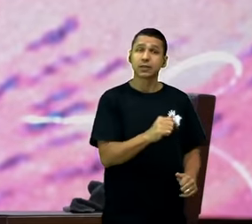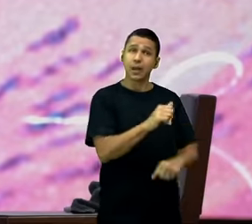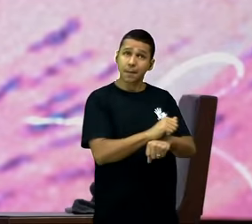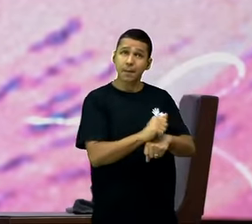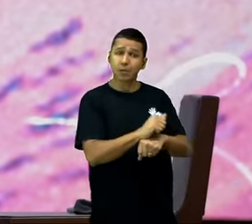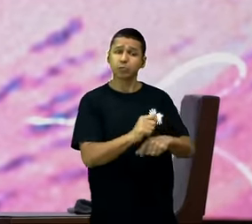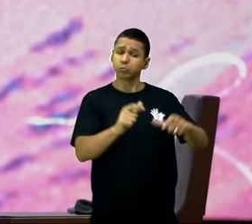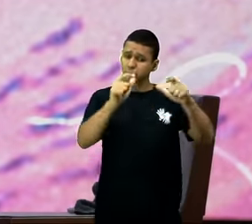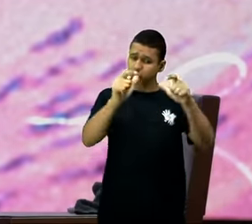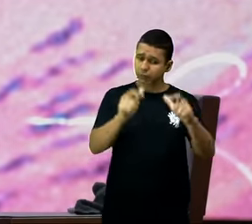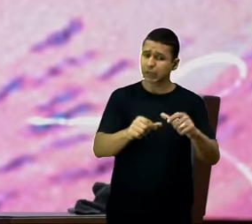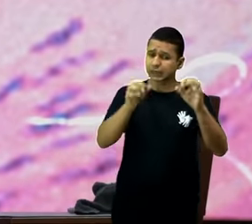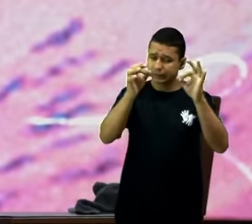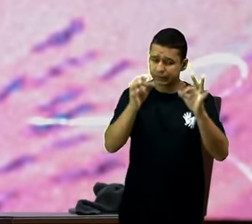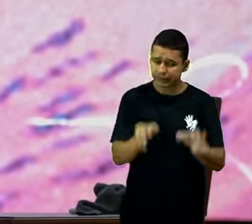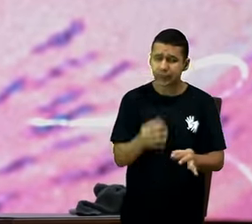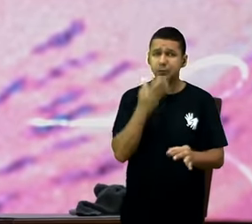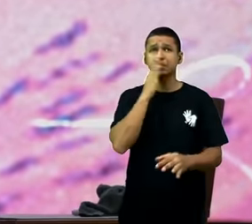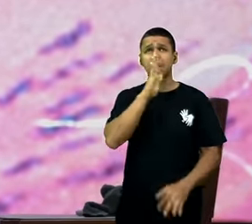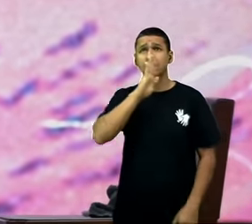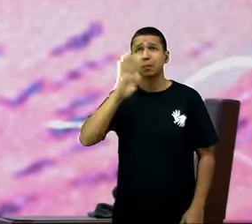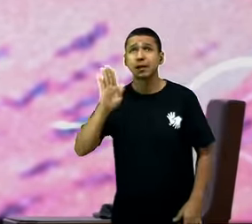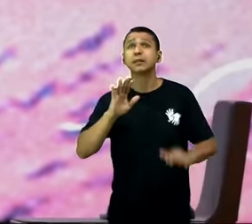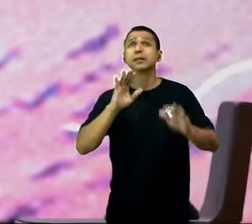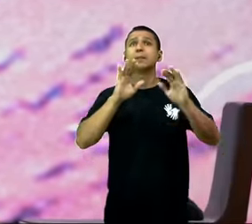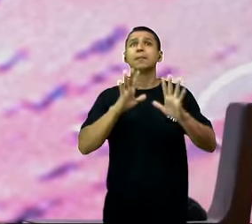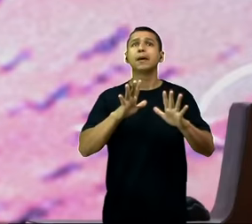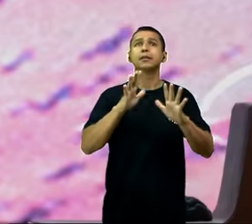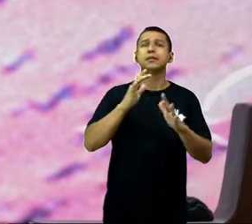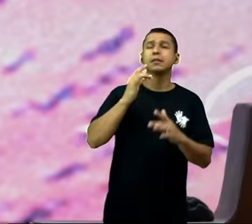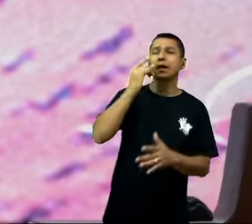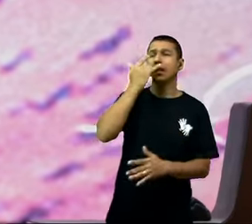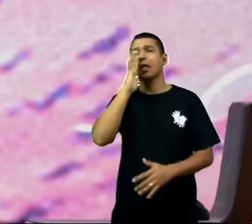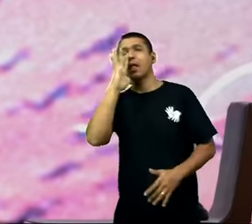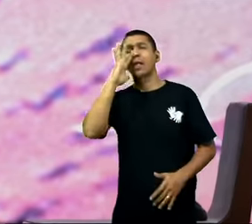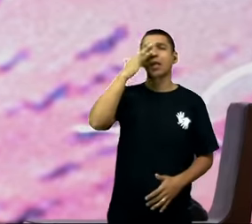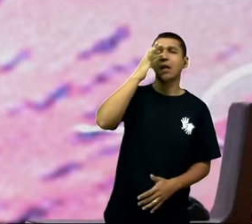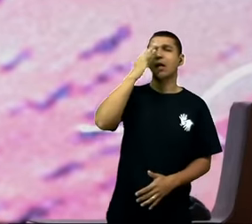promessa de Deus, mas por incrível que pareça, está distraído de novo.